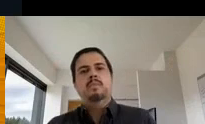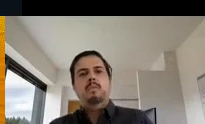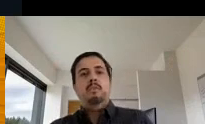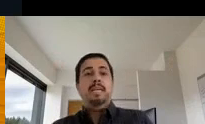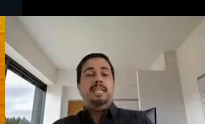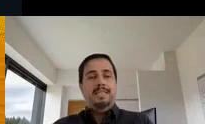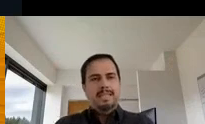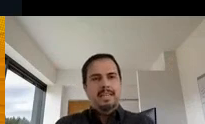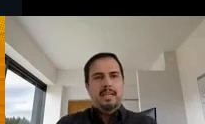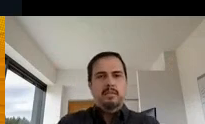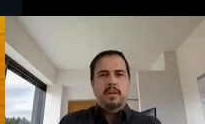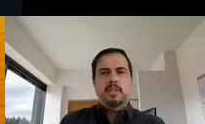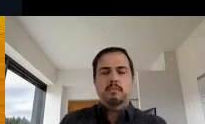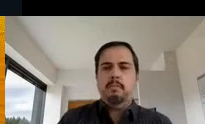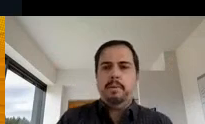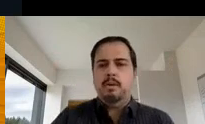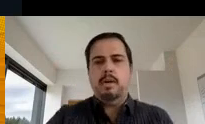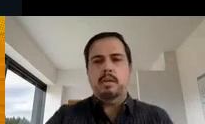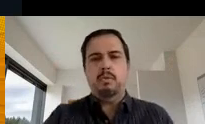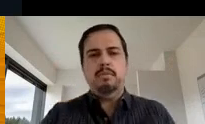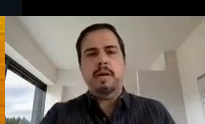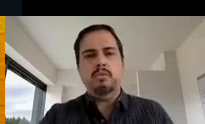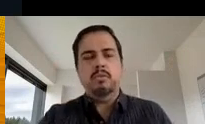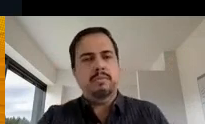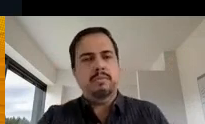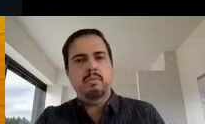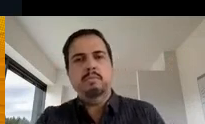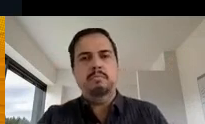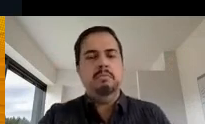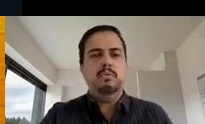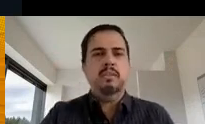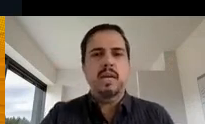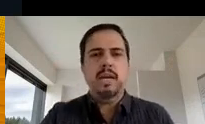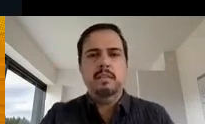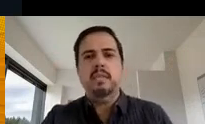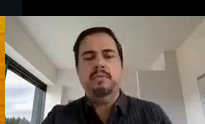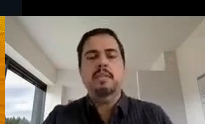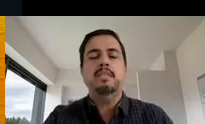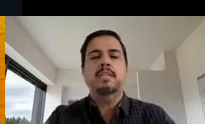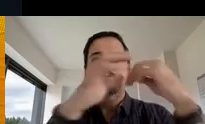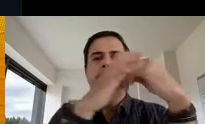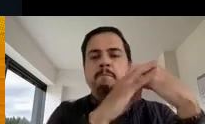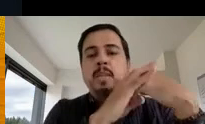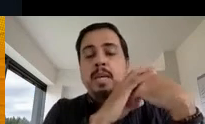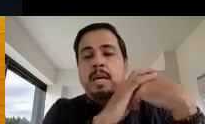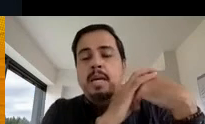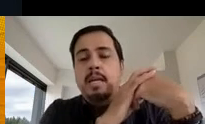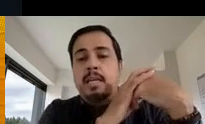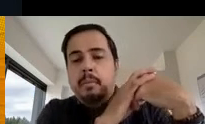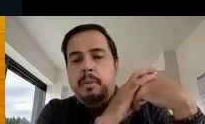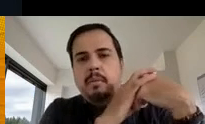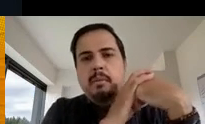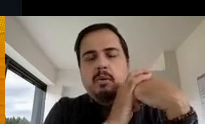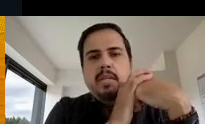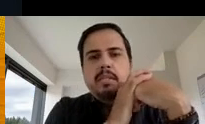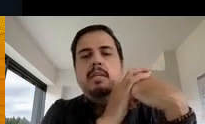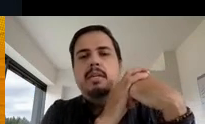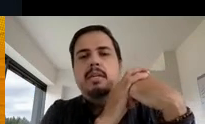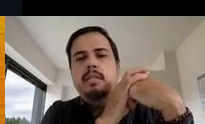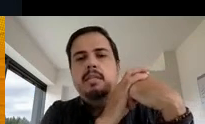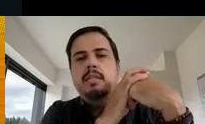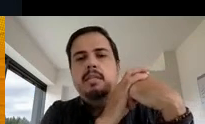derreter. Então, eu paguei R$ 30 de frete para comprar 4 ovos de Páscoa. R$ 200, R$ 30 de frete. Isso